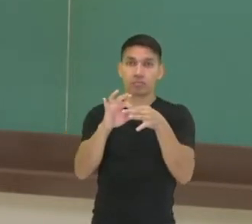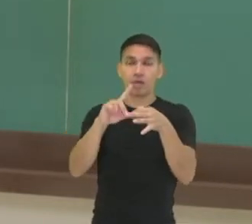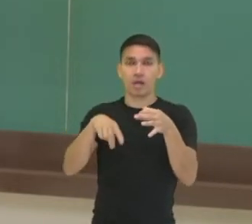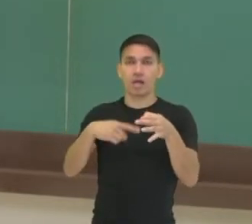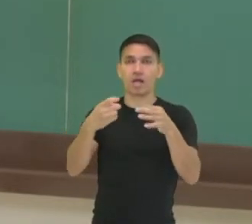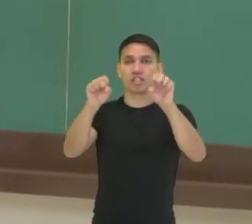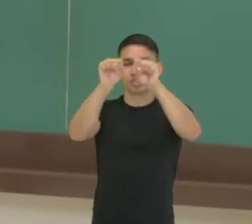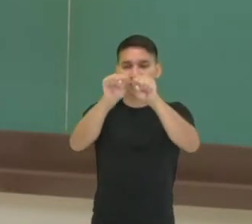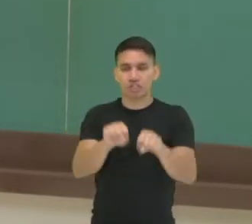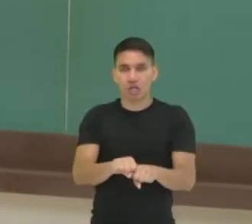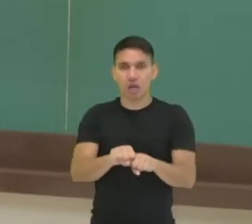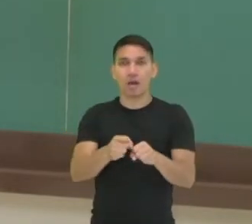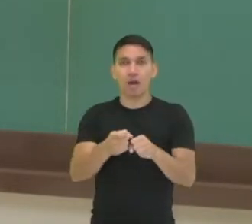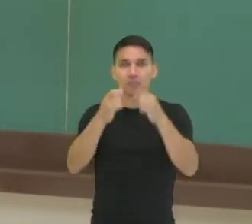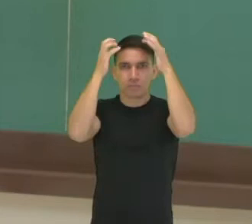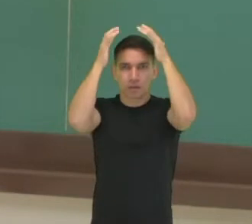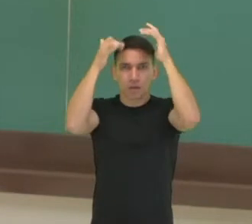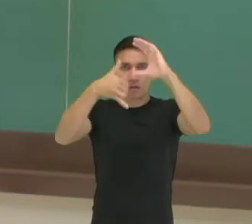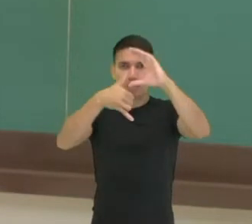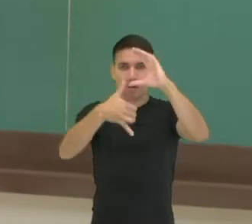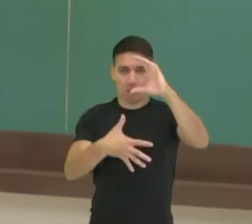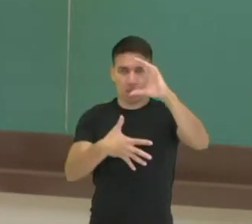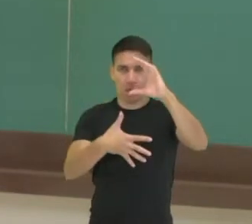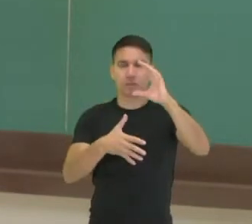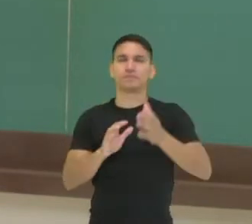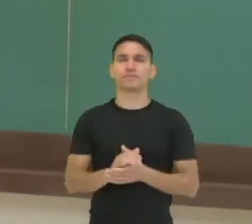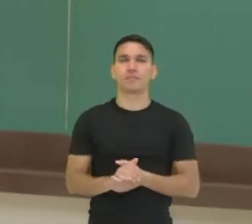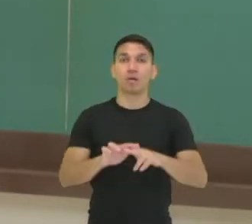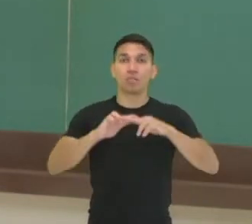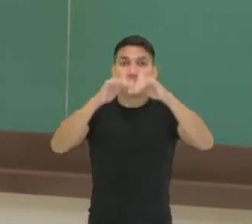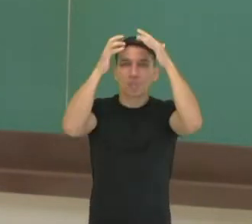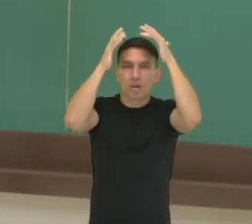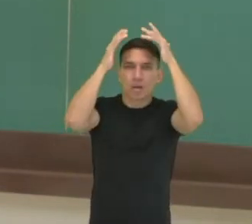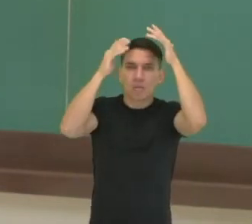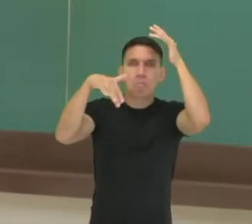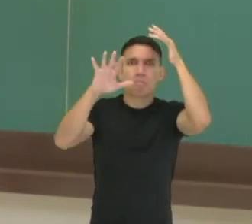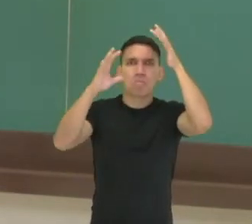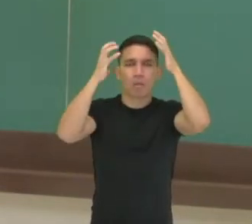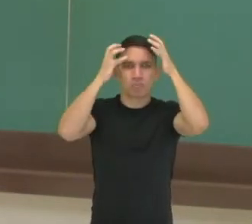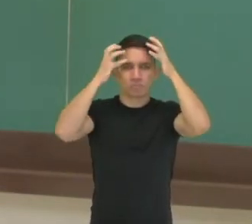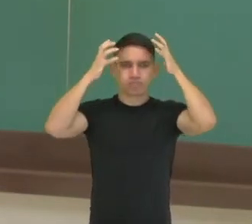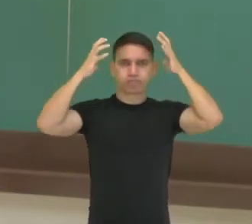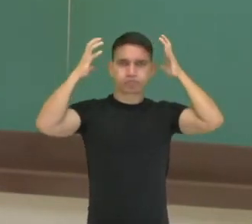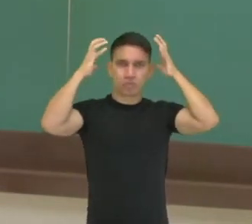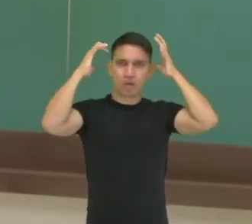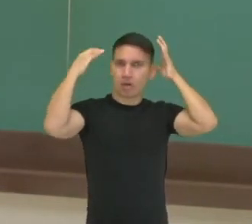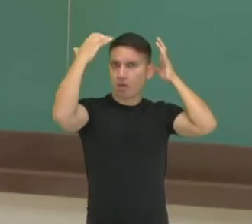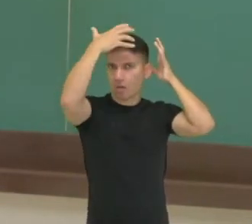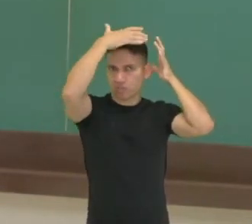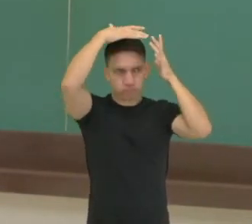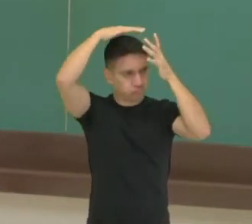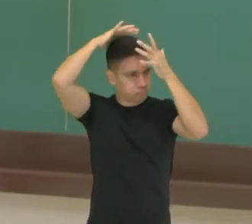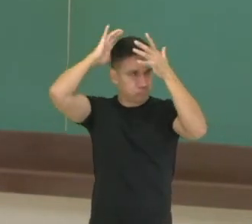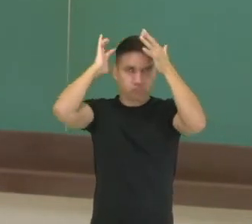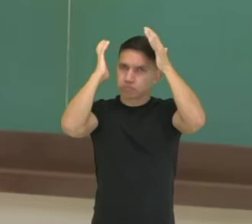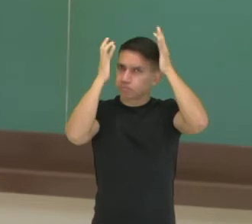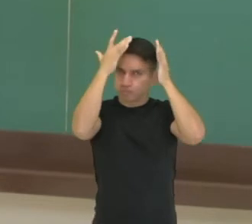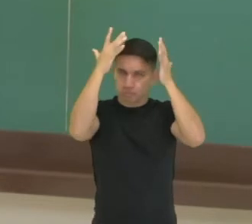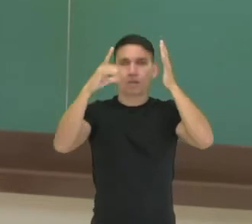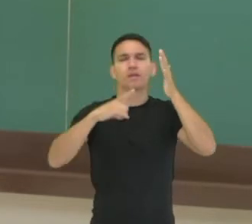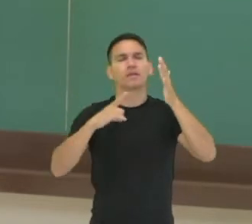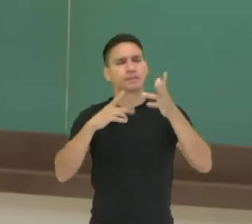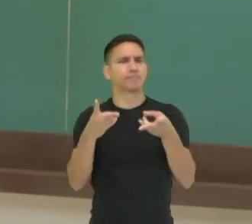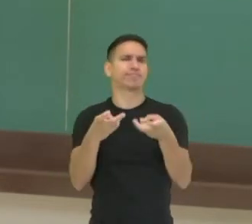central. O cérebro é o órgão mais volumoso do encéfalo. Nós ouvimos muito sobre o